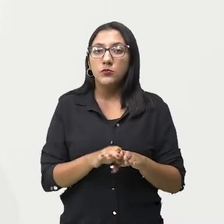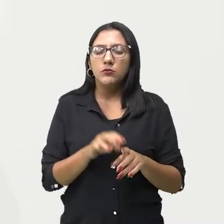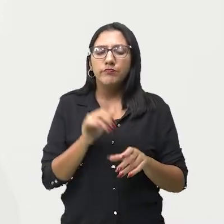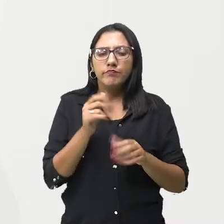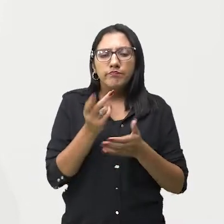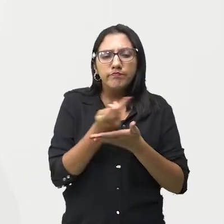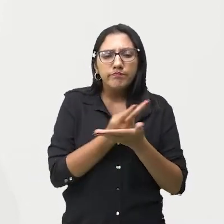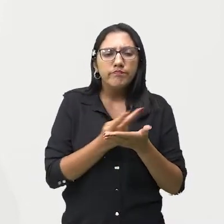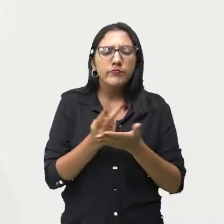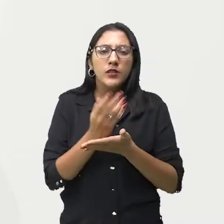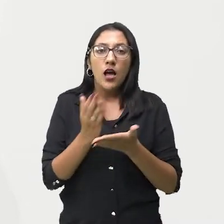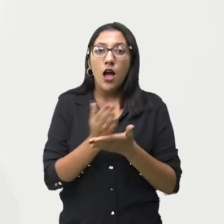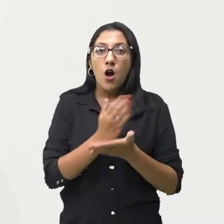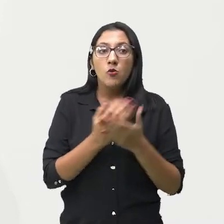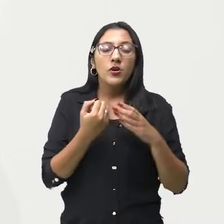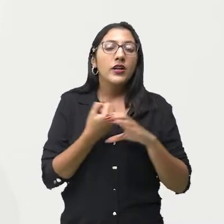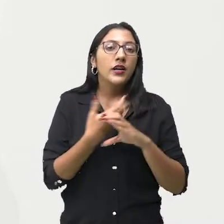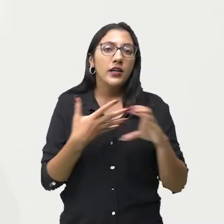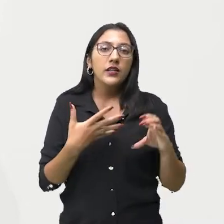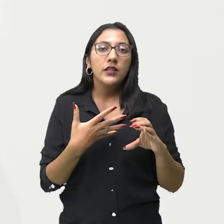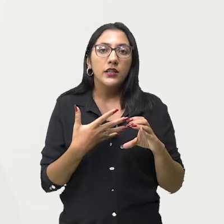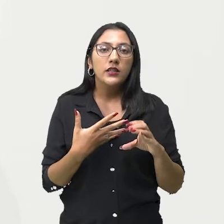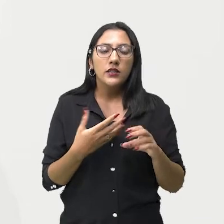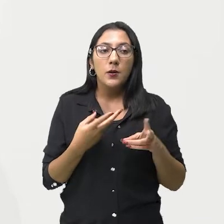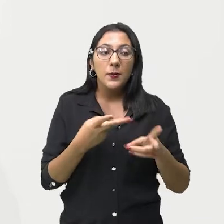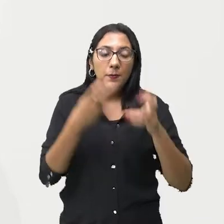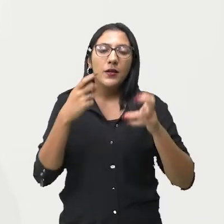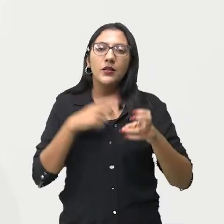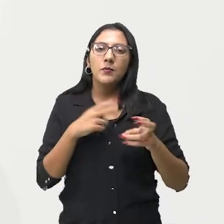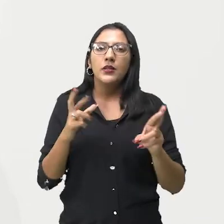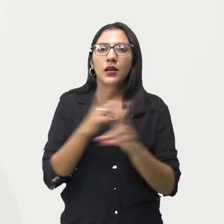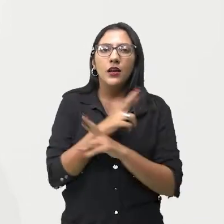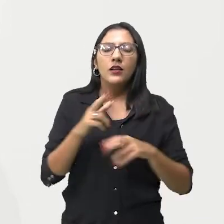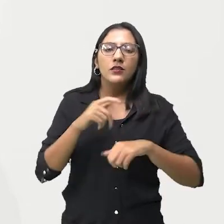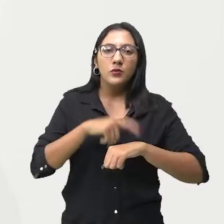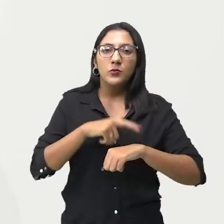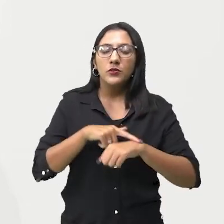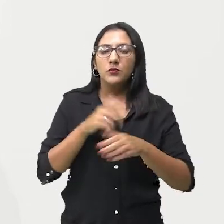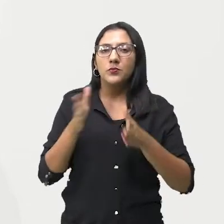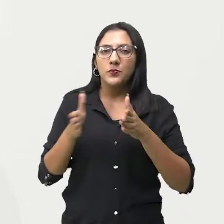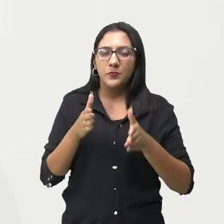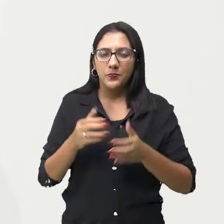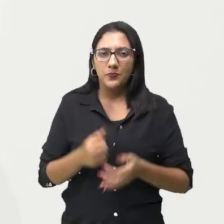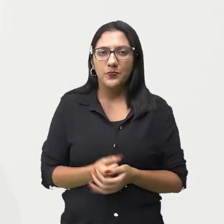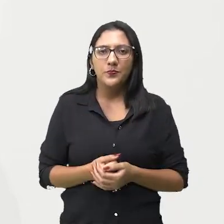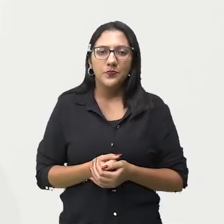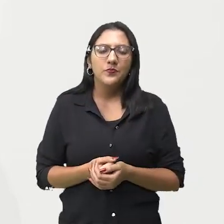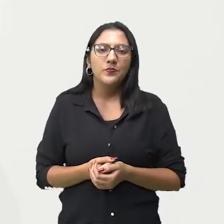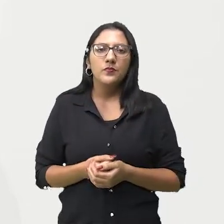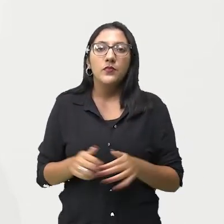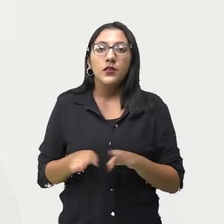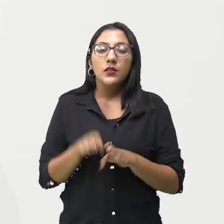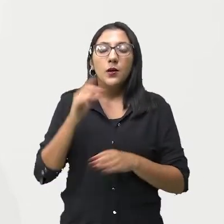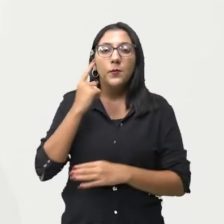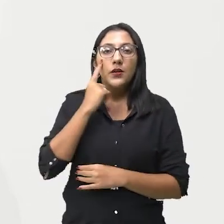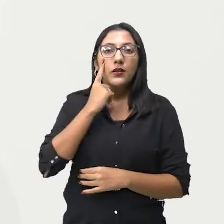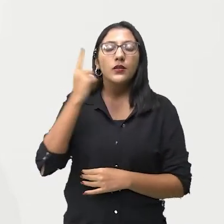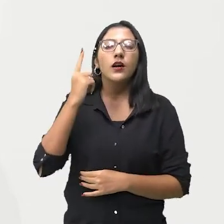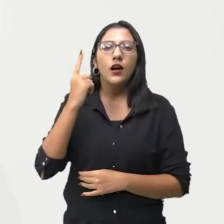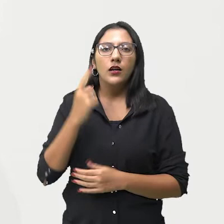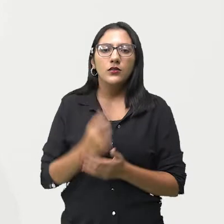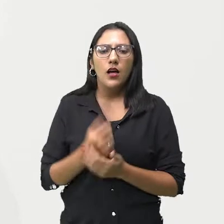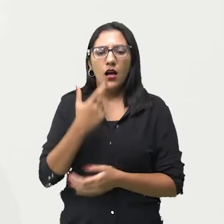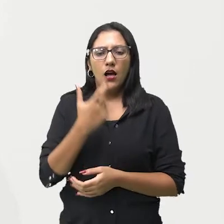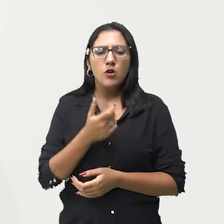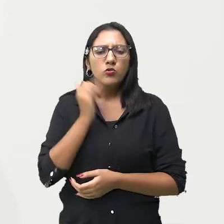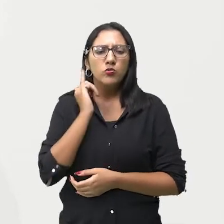verbos aspectos temporais, tá bom, gente? Além disso, é uma questão de dizer, o narrador que está